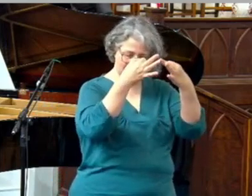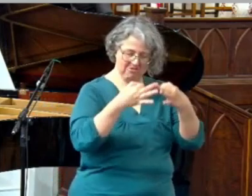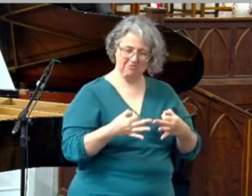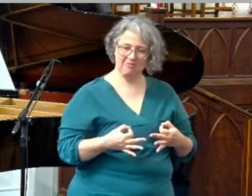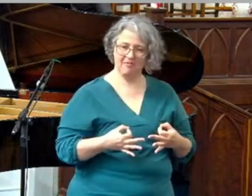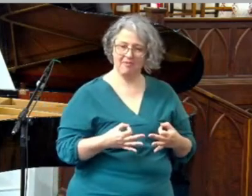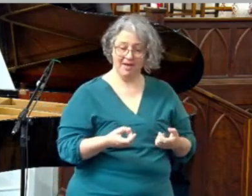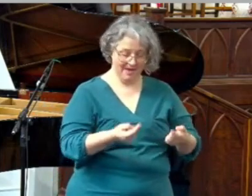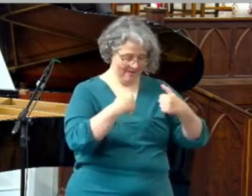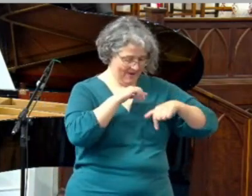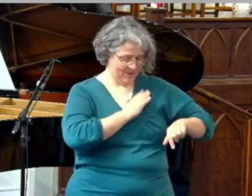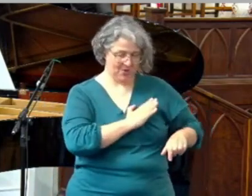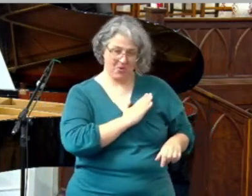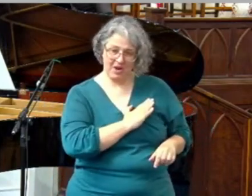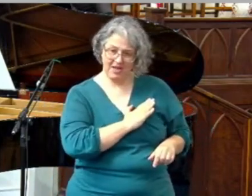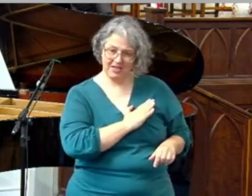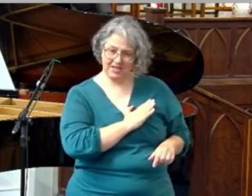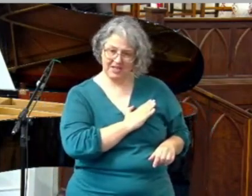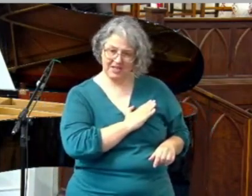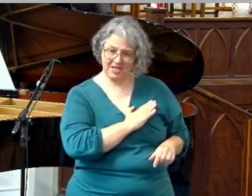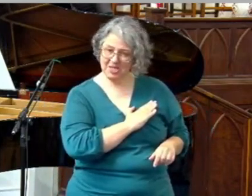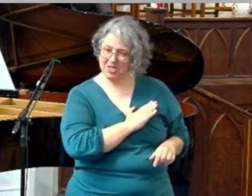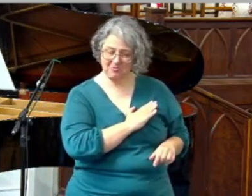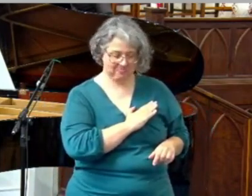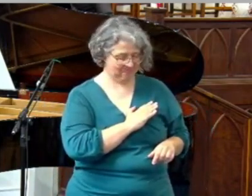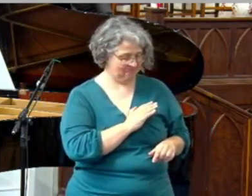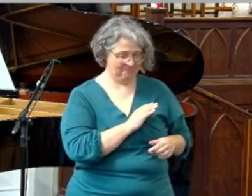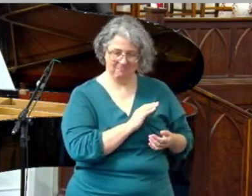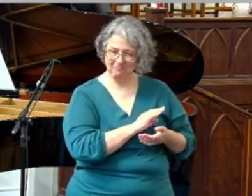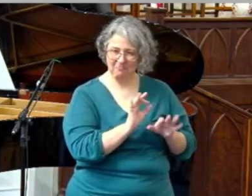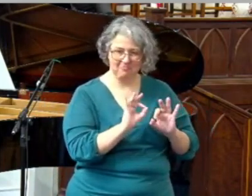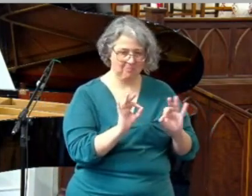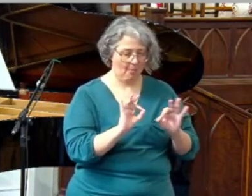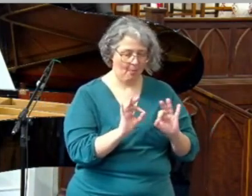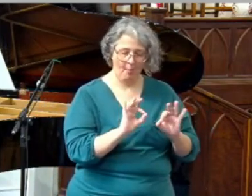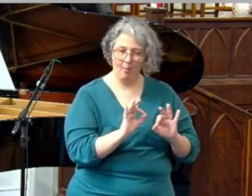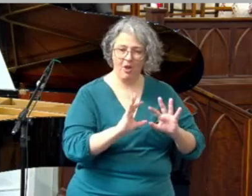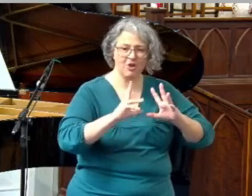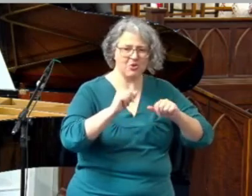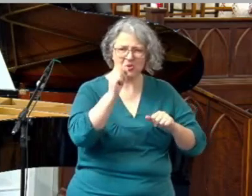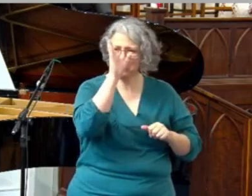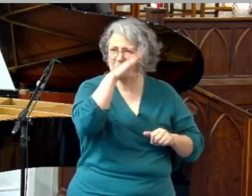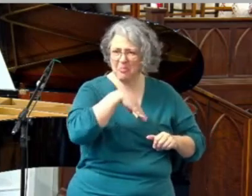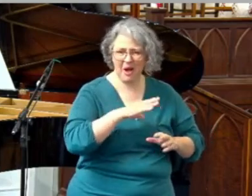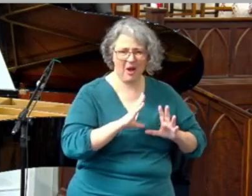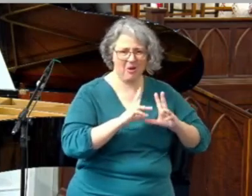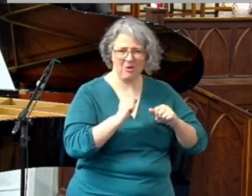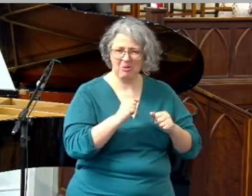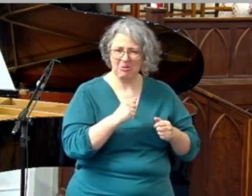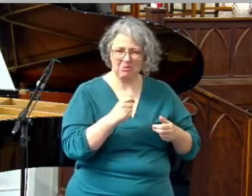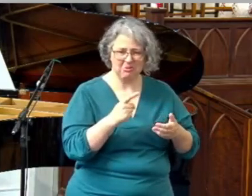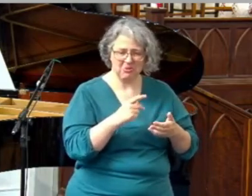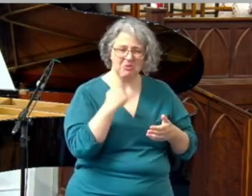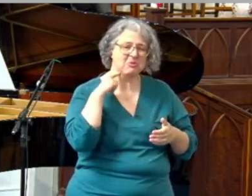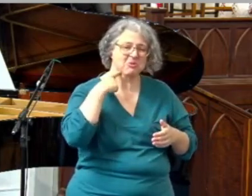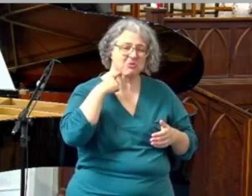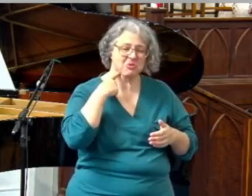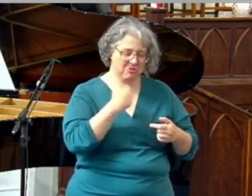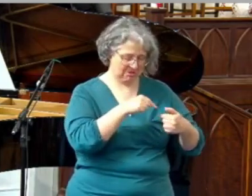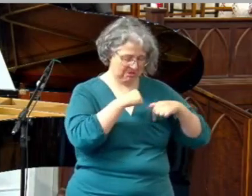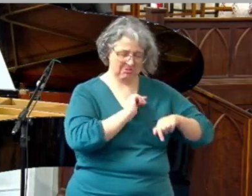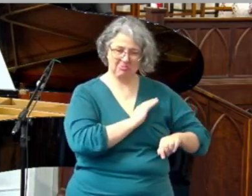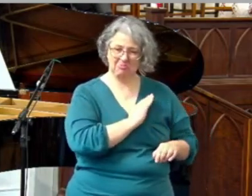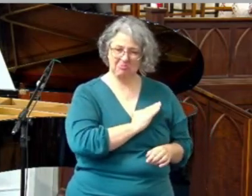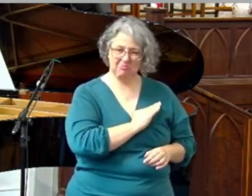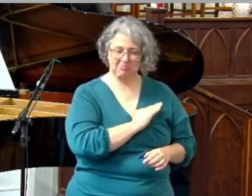Percebem a linguagem dura utilizada por Cristo mais uma vez aqui nos evangelhos? Cães e porcos são